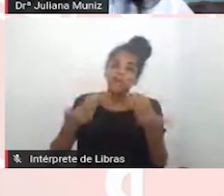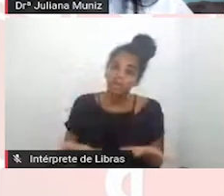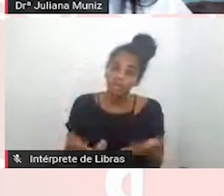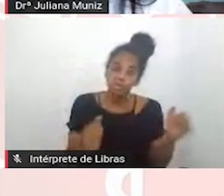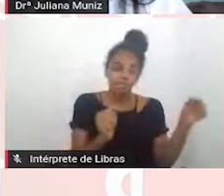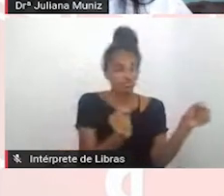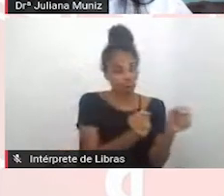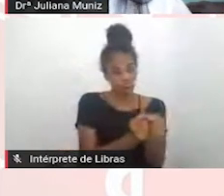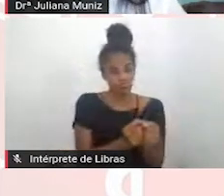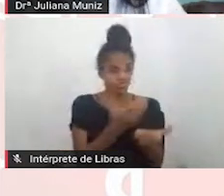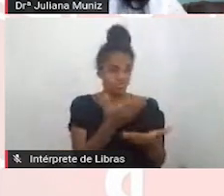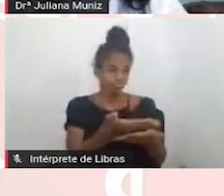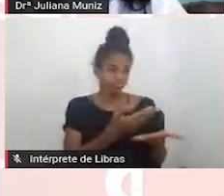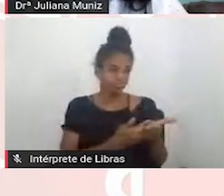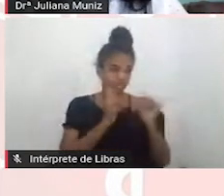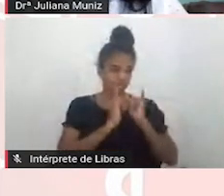certo? Pode passar.